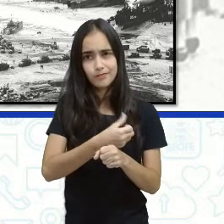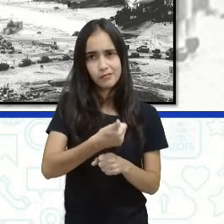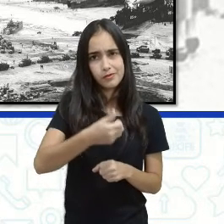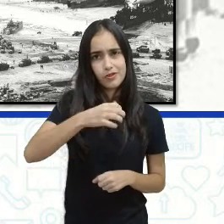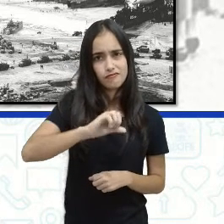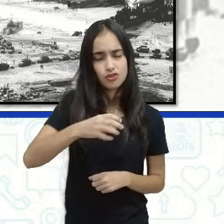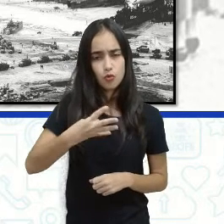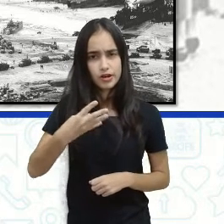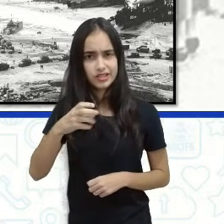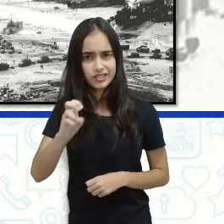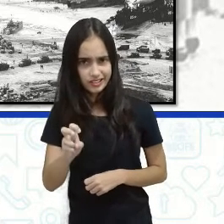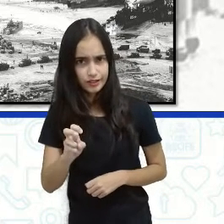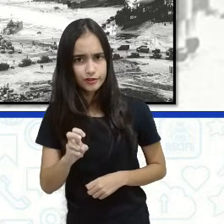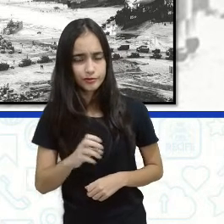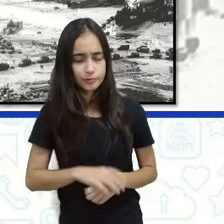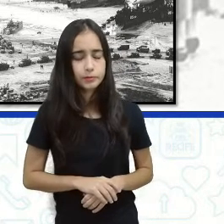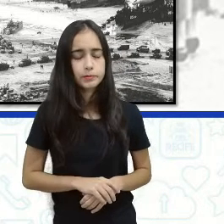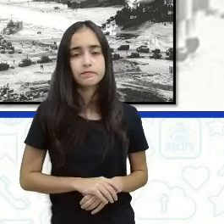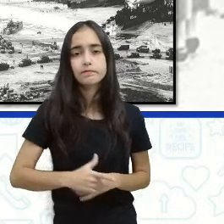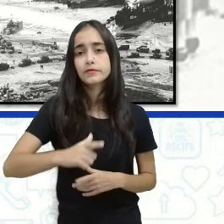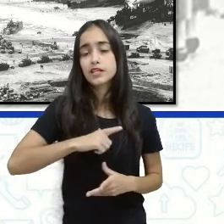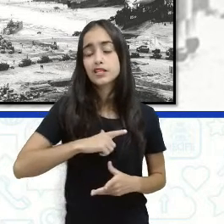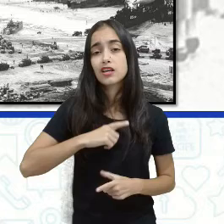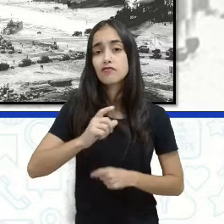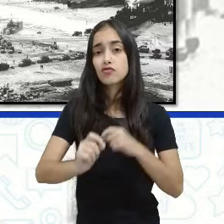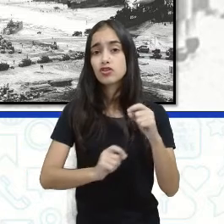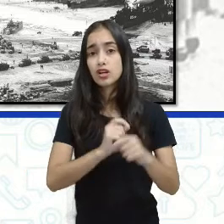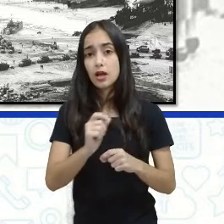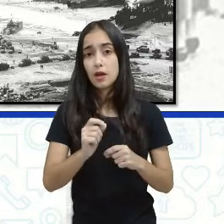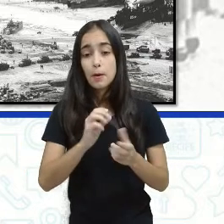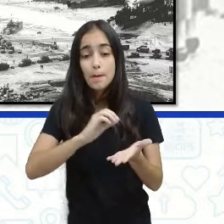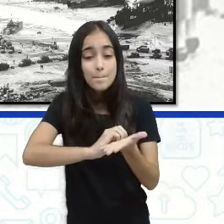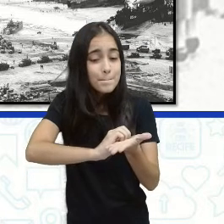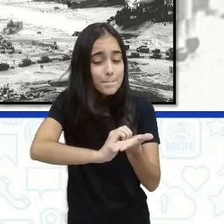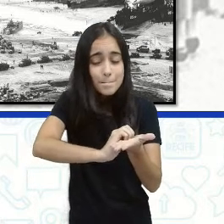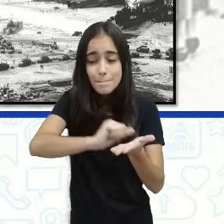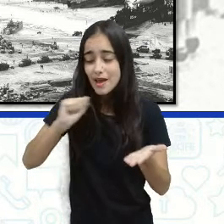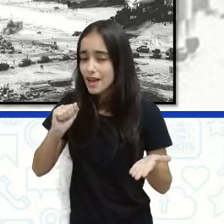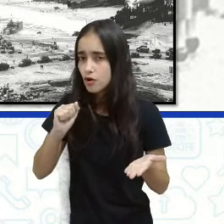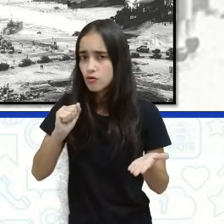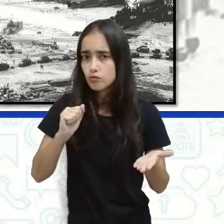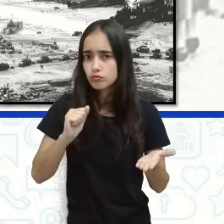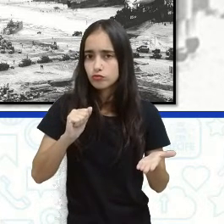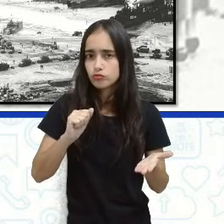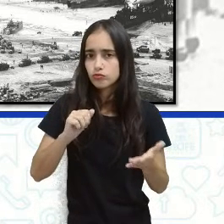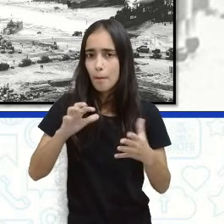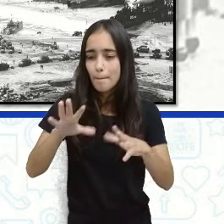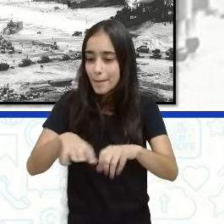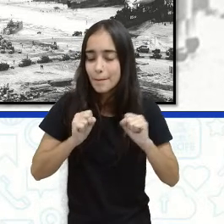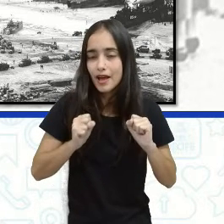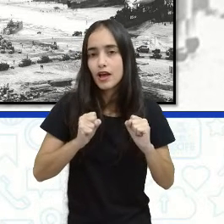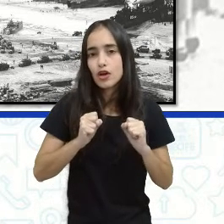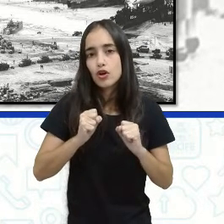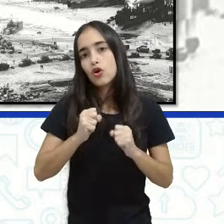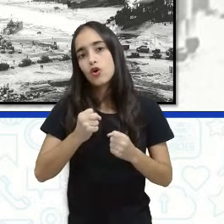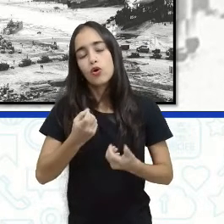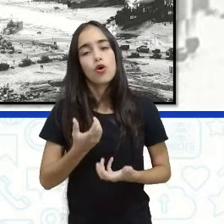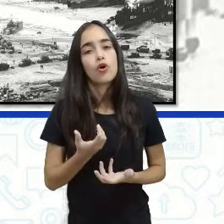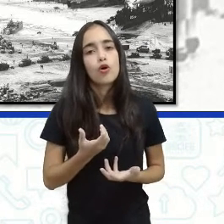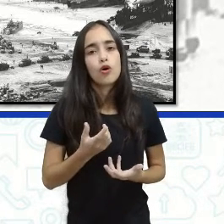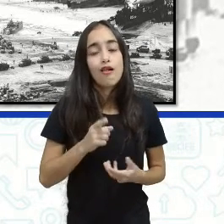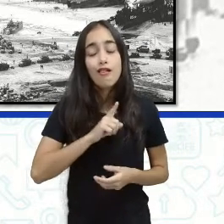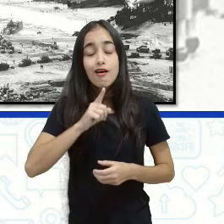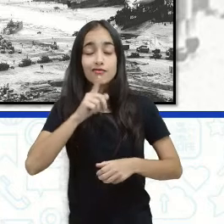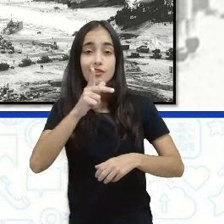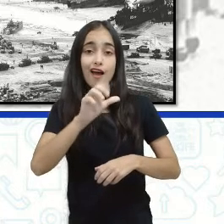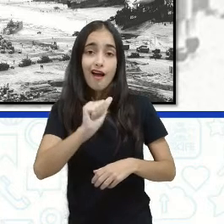chamado Rolo Compressor Vermelho, né, eles tomam a capital alemã em 30 de abril de 1945. E graças